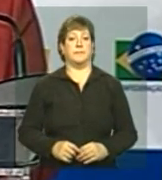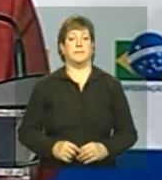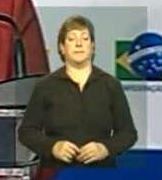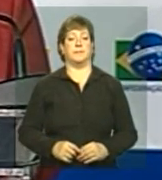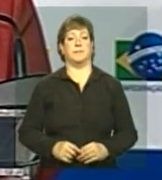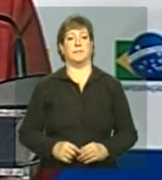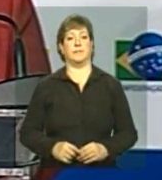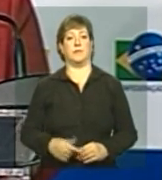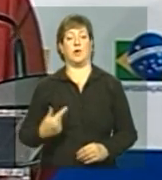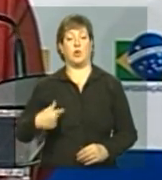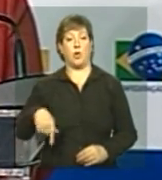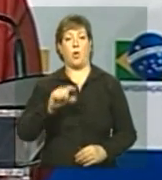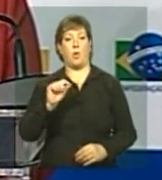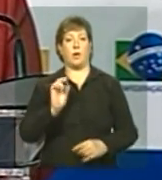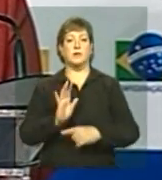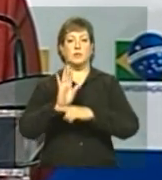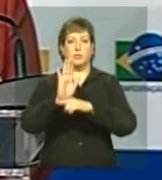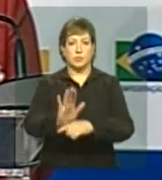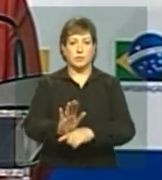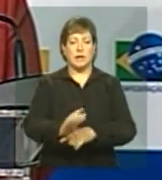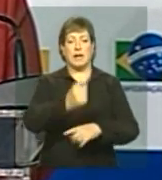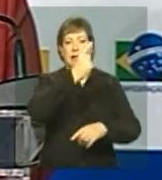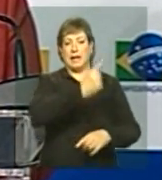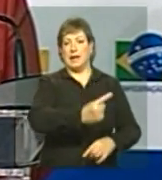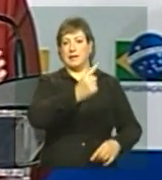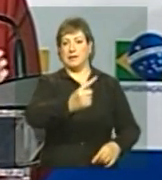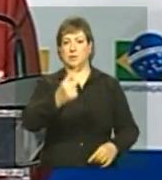nós forneceremos a cada um